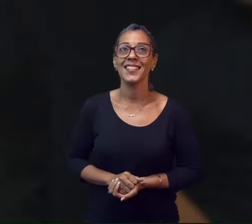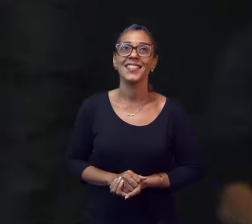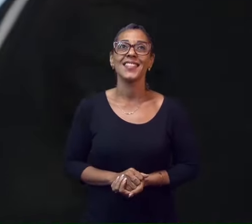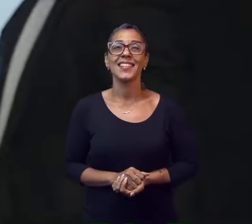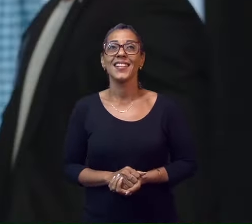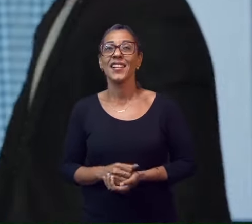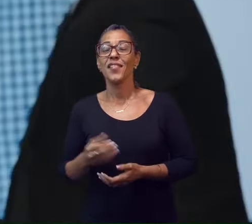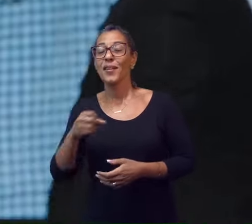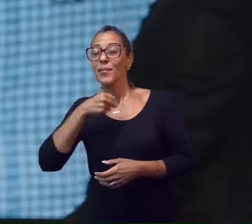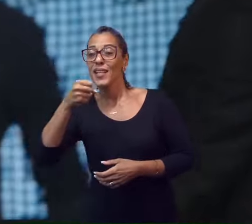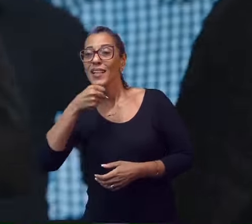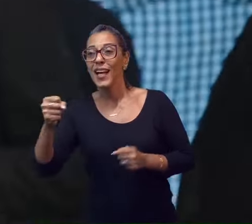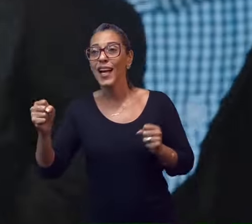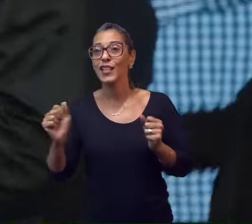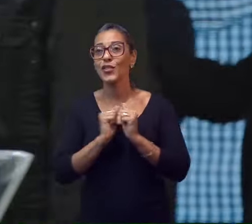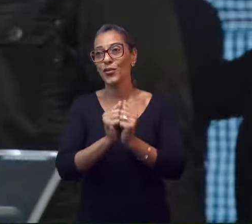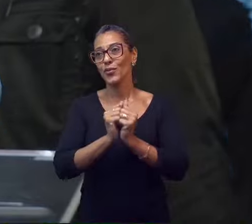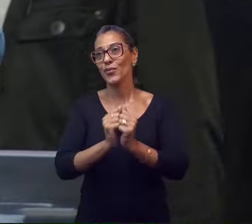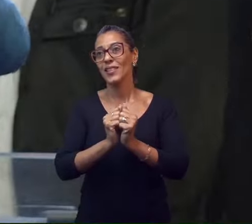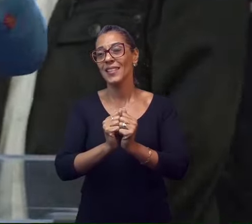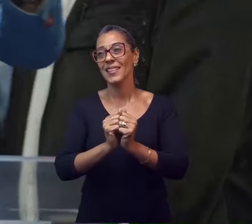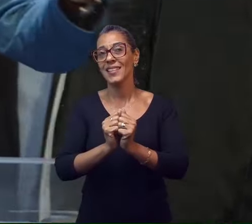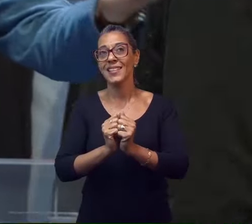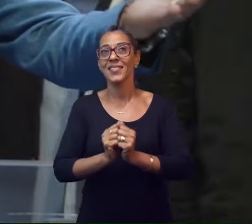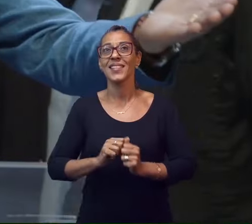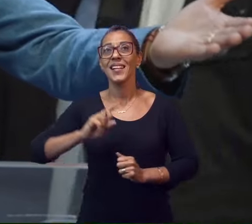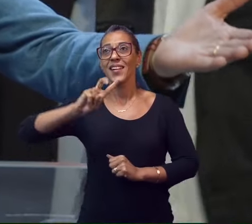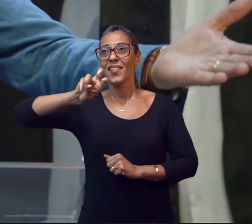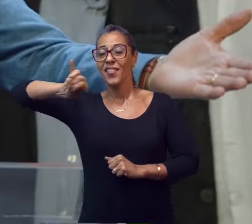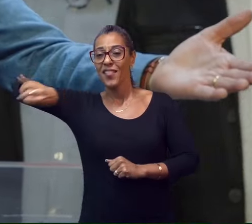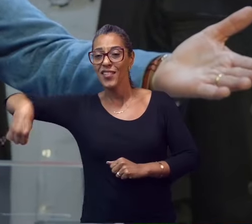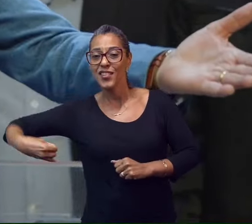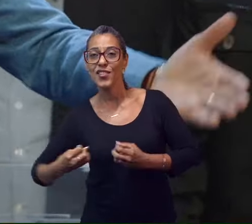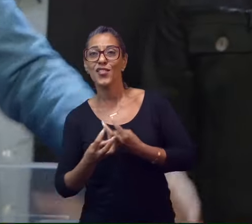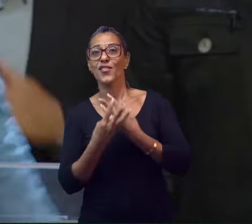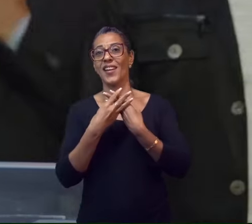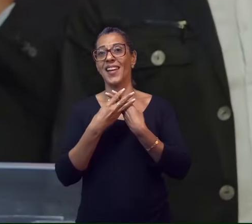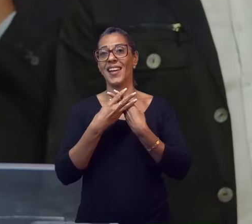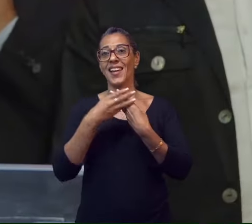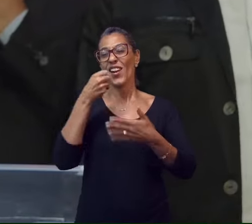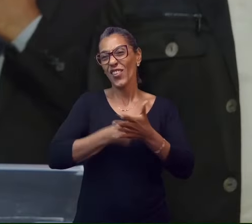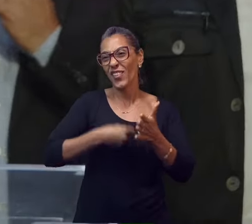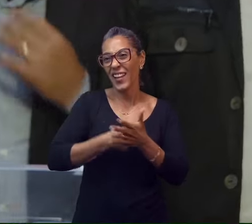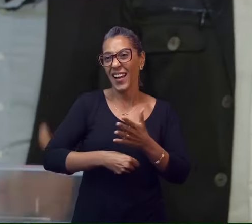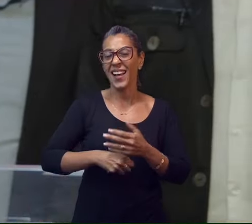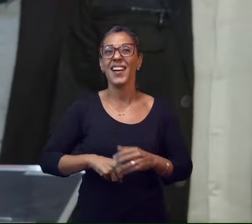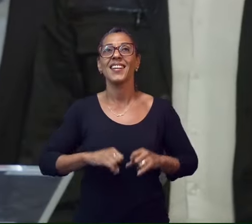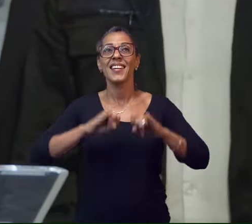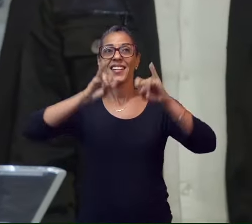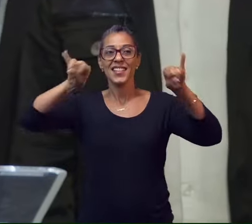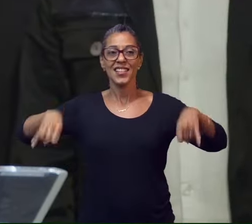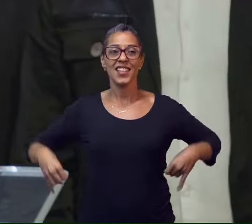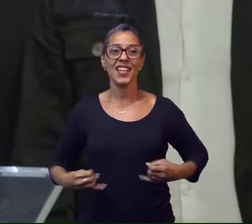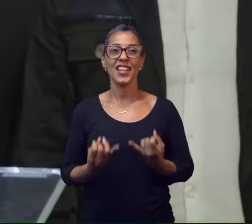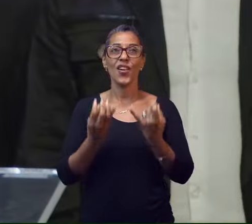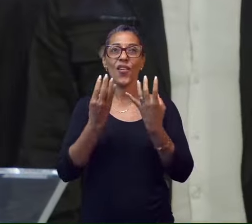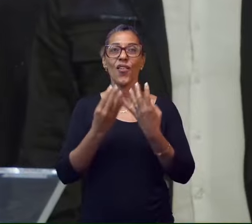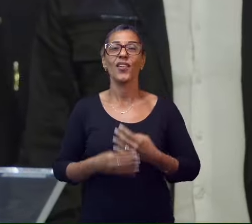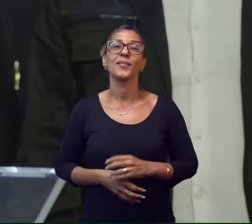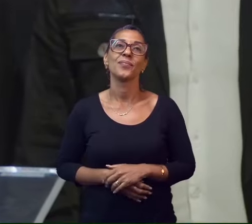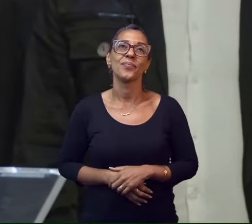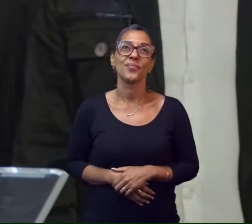chega para trás um pouquinho para as crianças entrar posso pedir a você para a gente cantar a praça de alimentação está lá